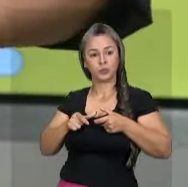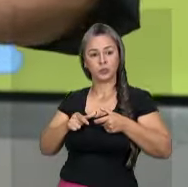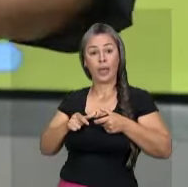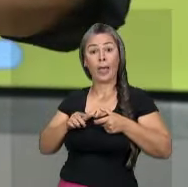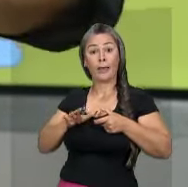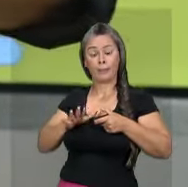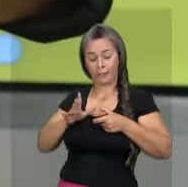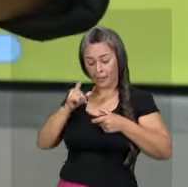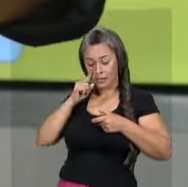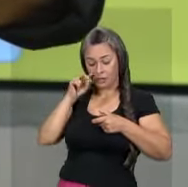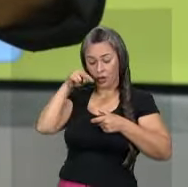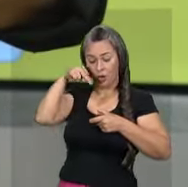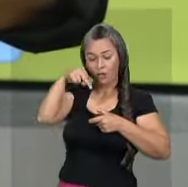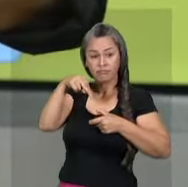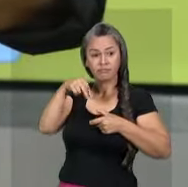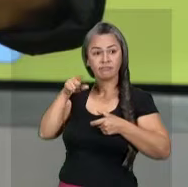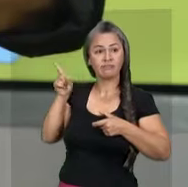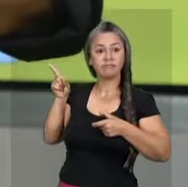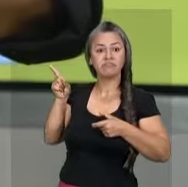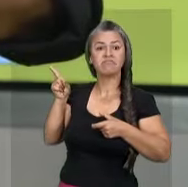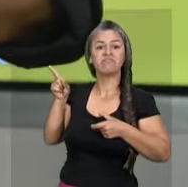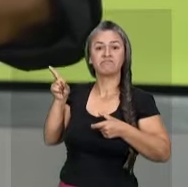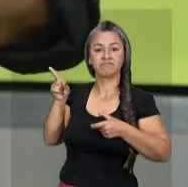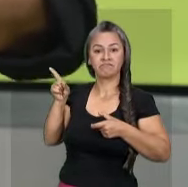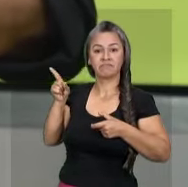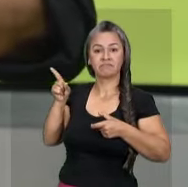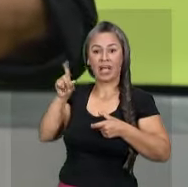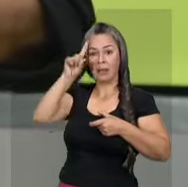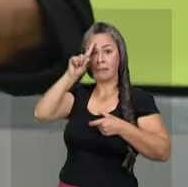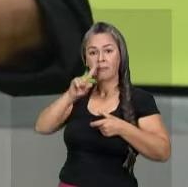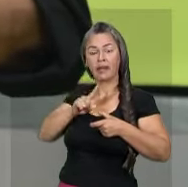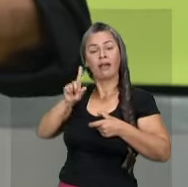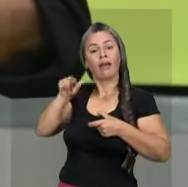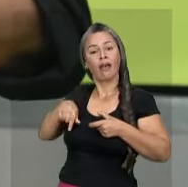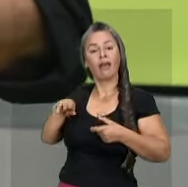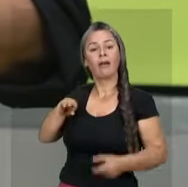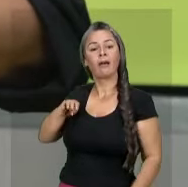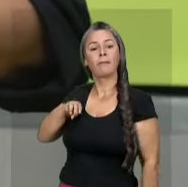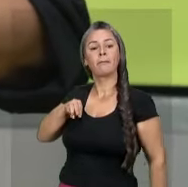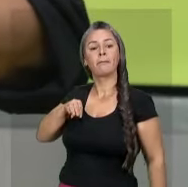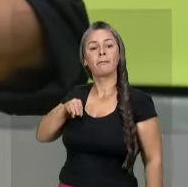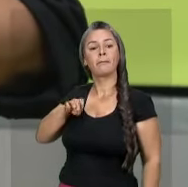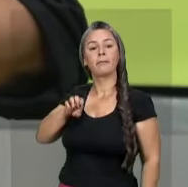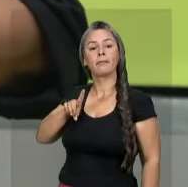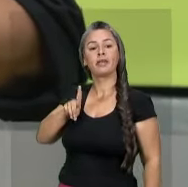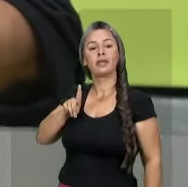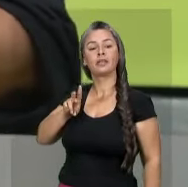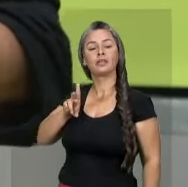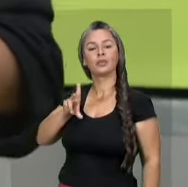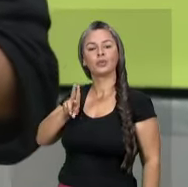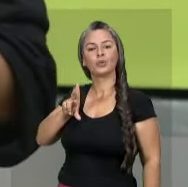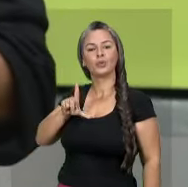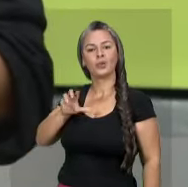nossa coluna, essa estrutura em amarelo é a nossa medula espinhal.